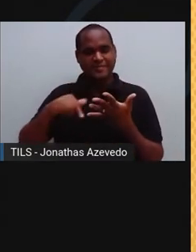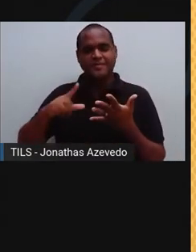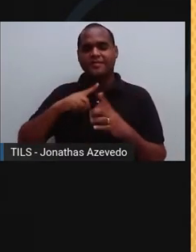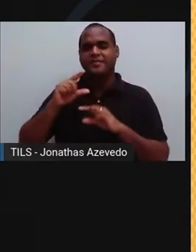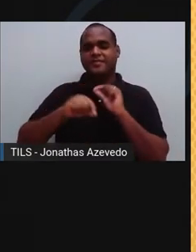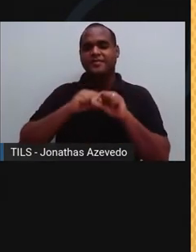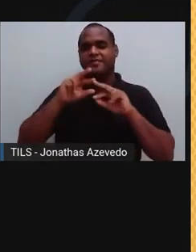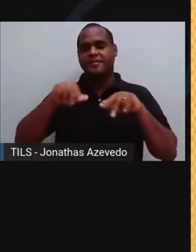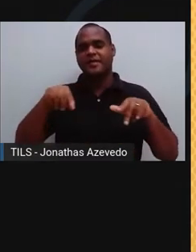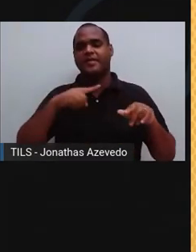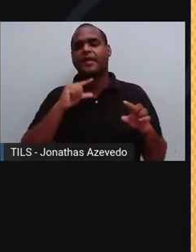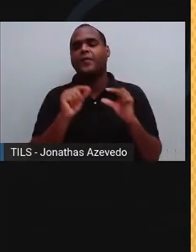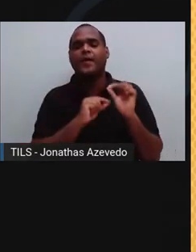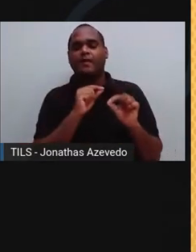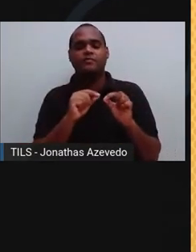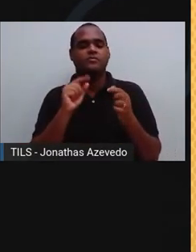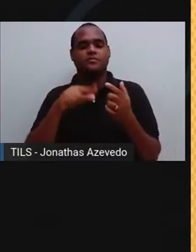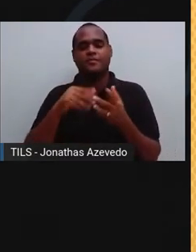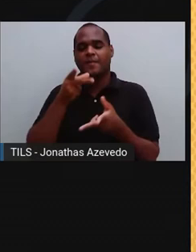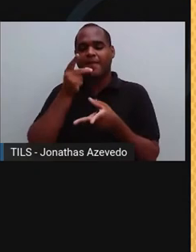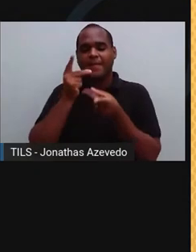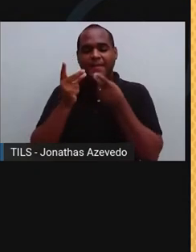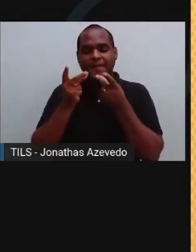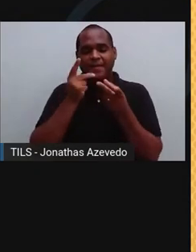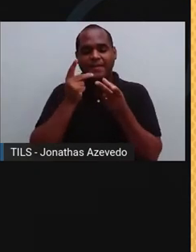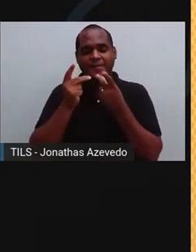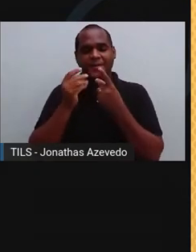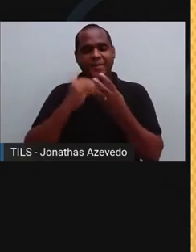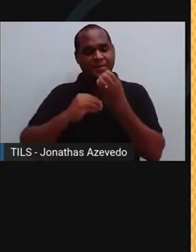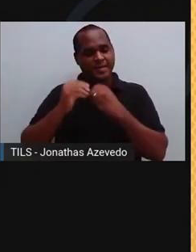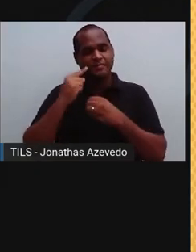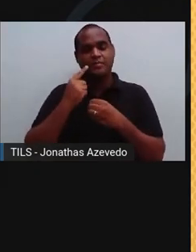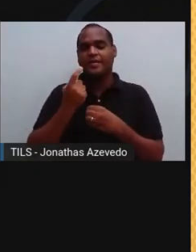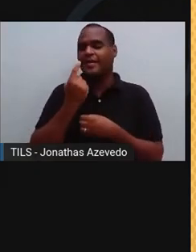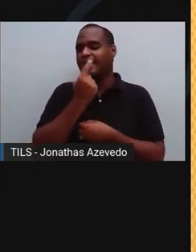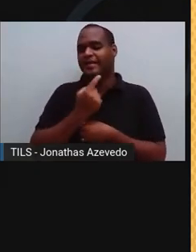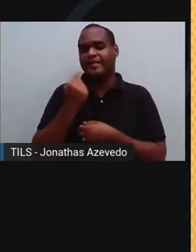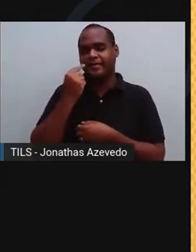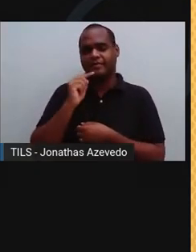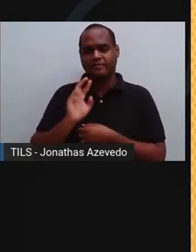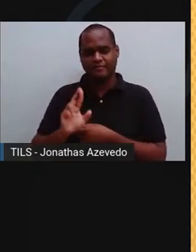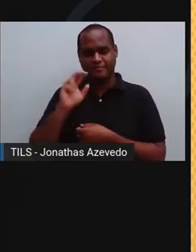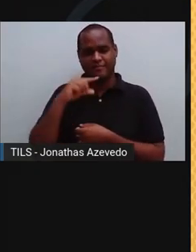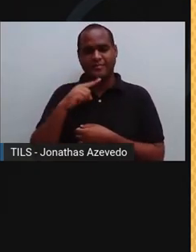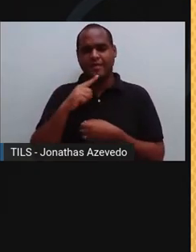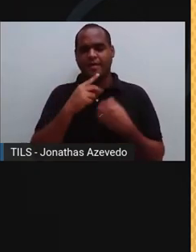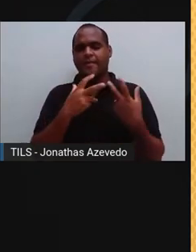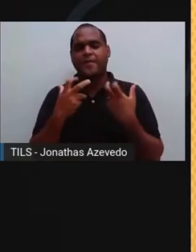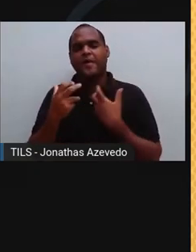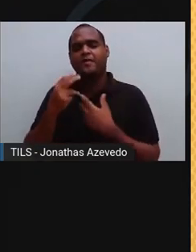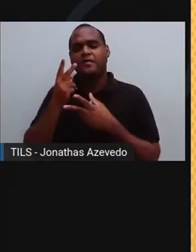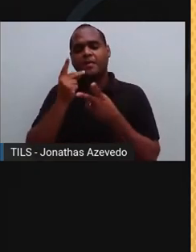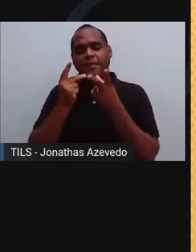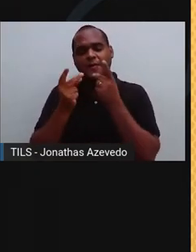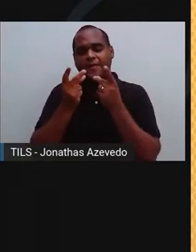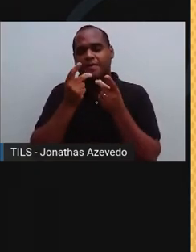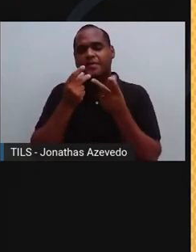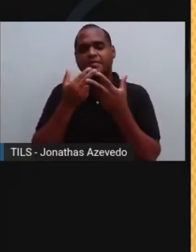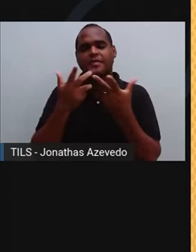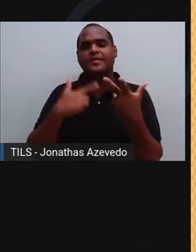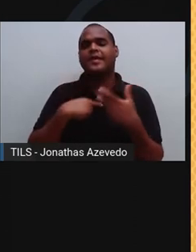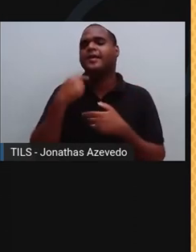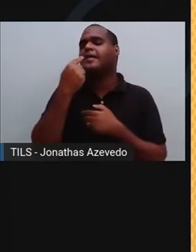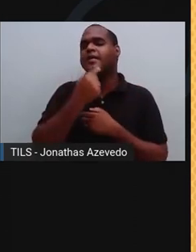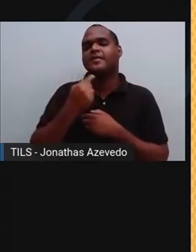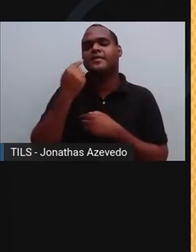e conhecer os sabores dos alimentos. A língua é o órgão responsável pela percepção do sabor. A língua